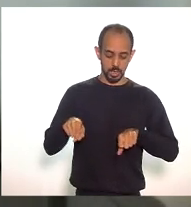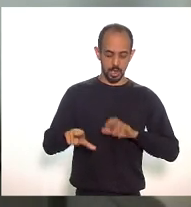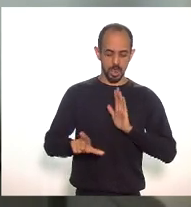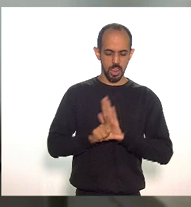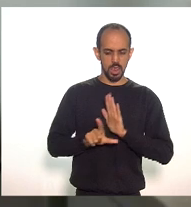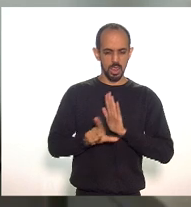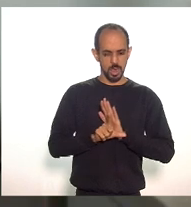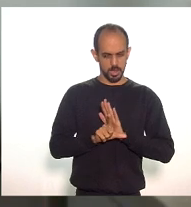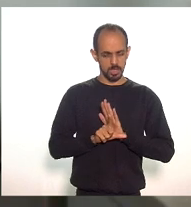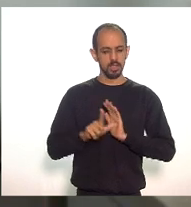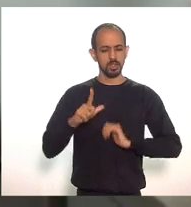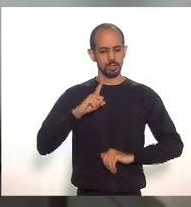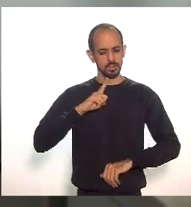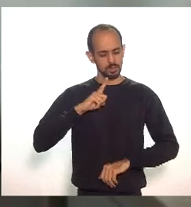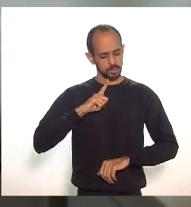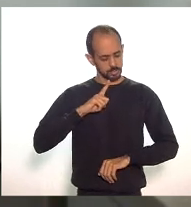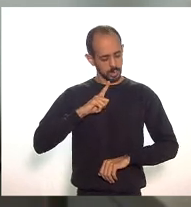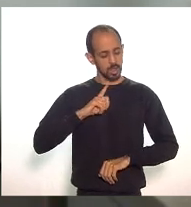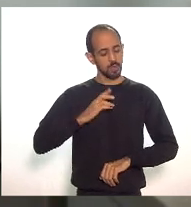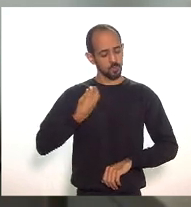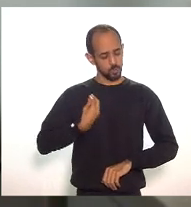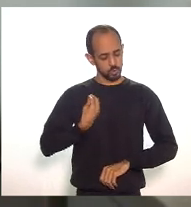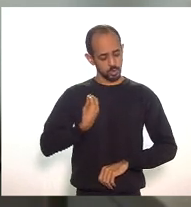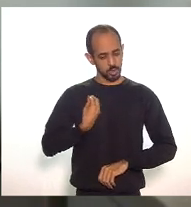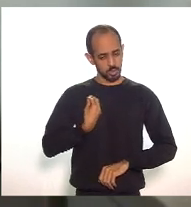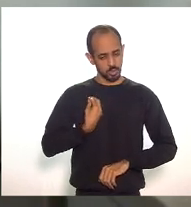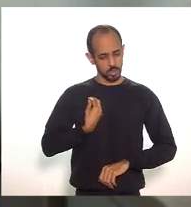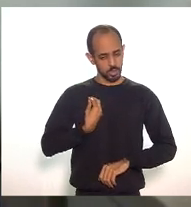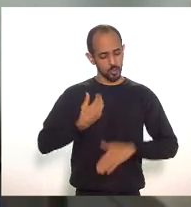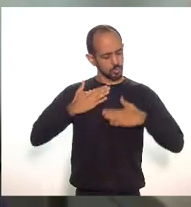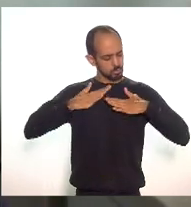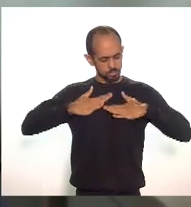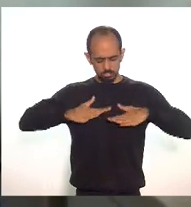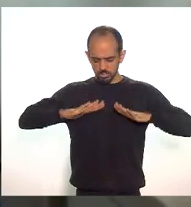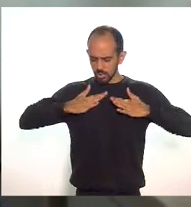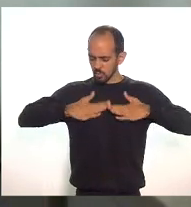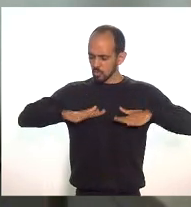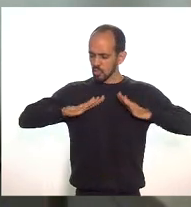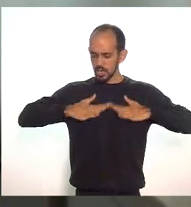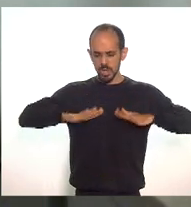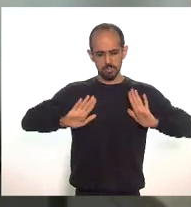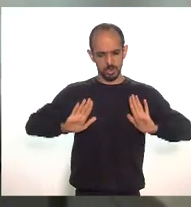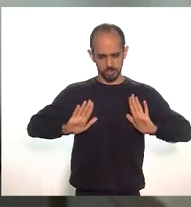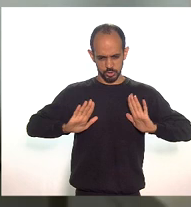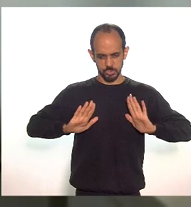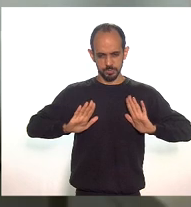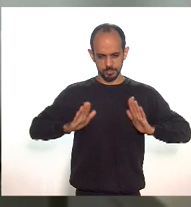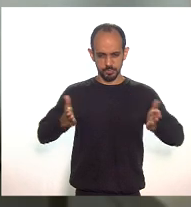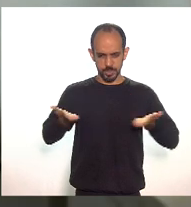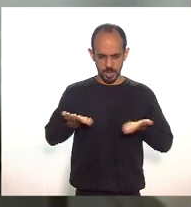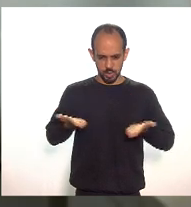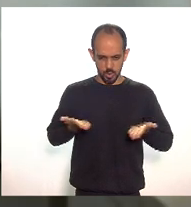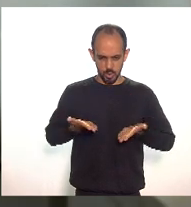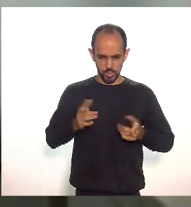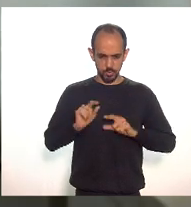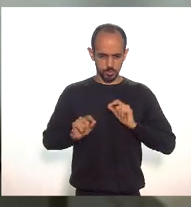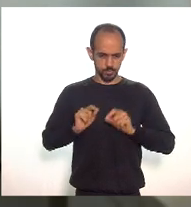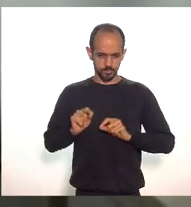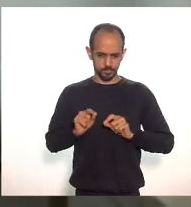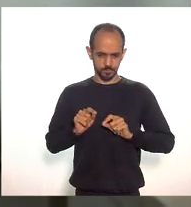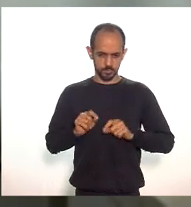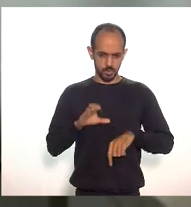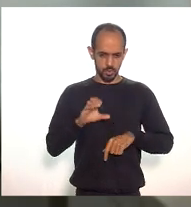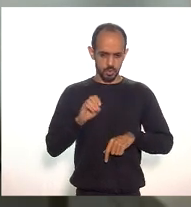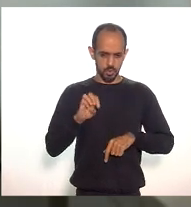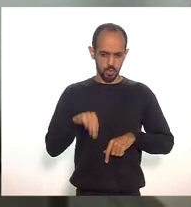vi a vigília Mansa e pacificamente e agora o